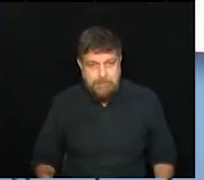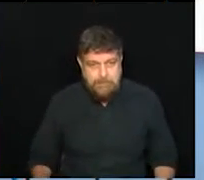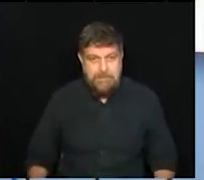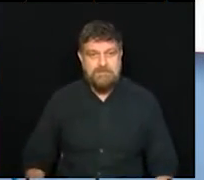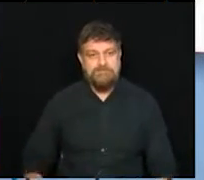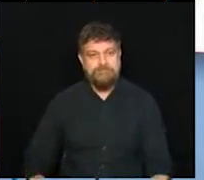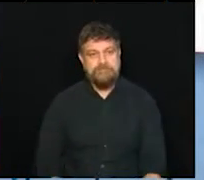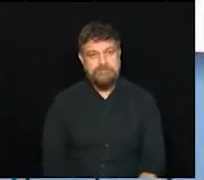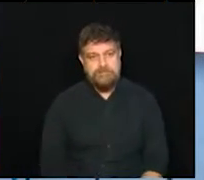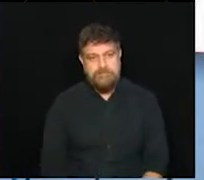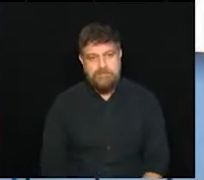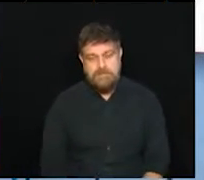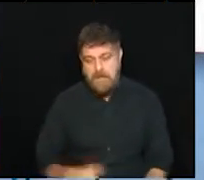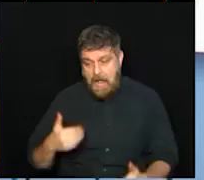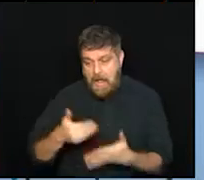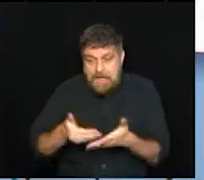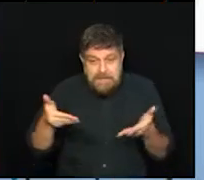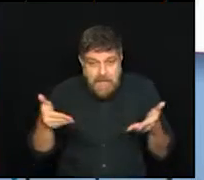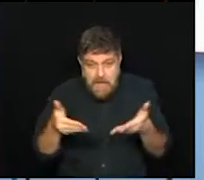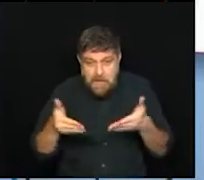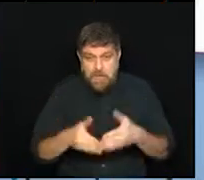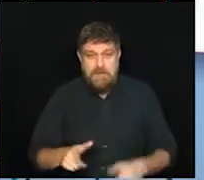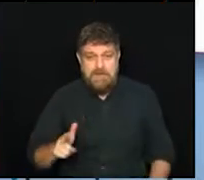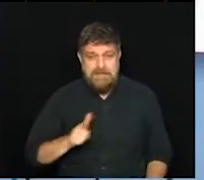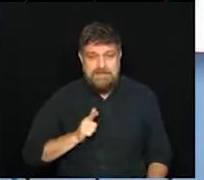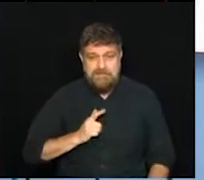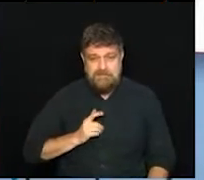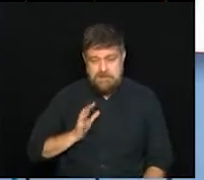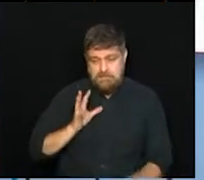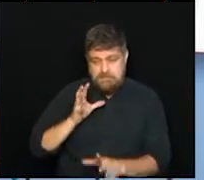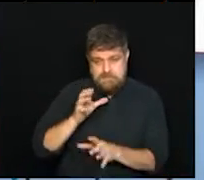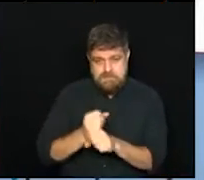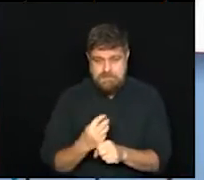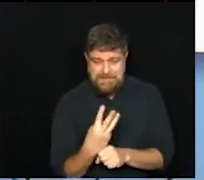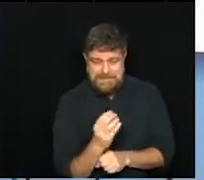a gripe. Até o momento, olha, receberam a vacina